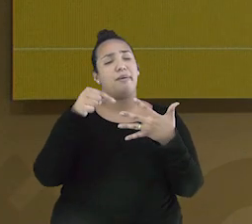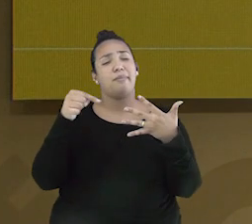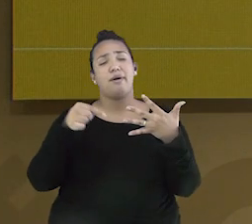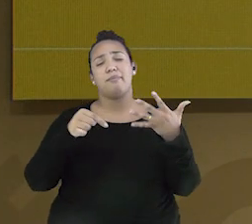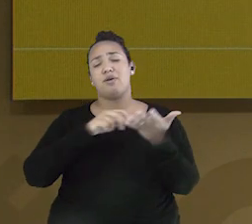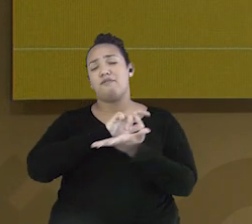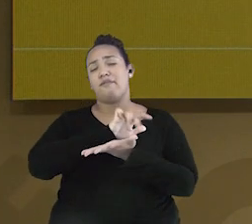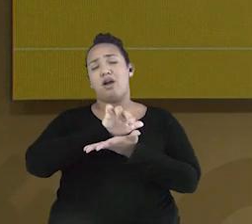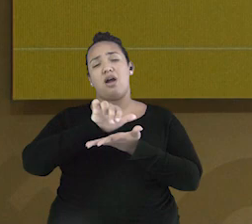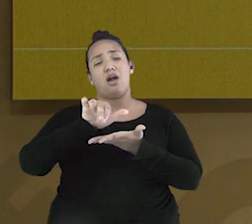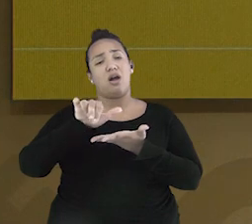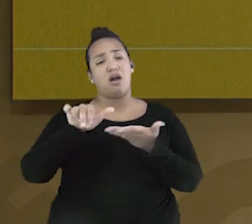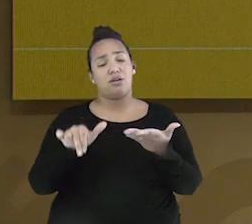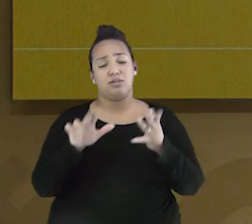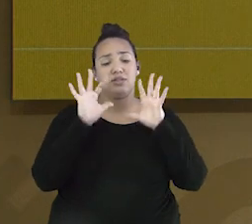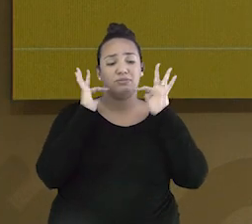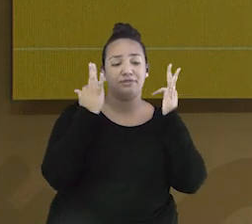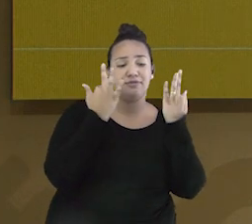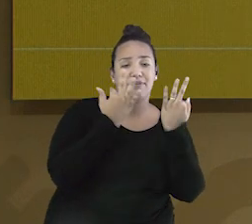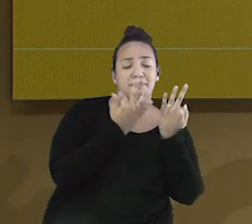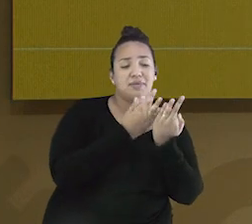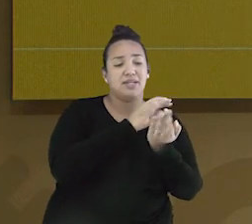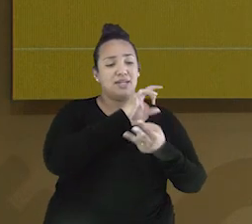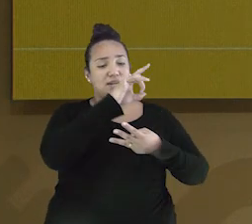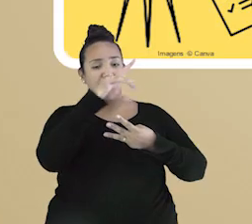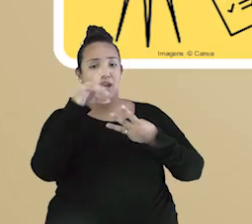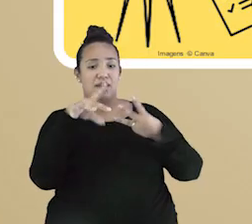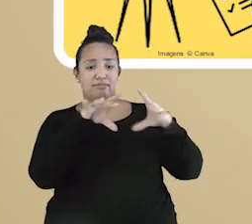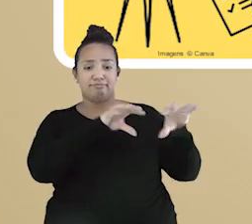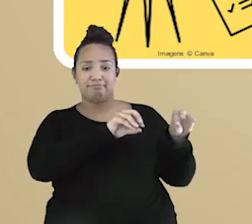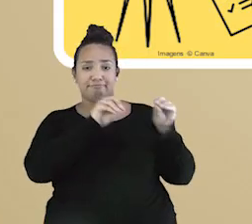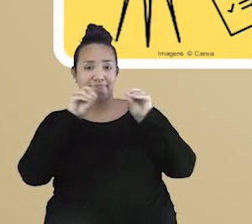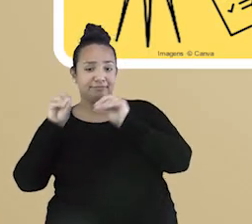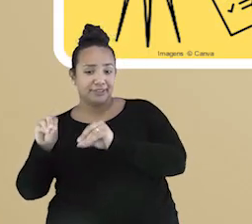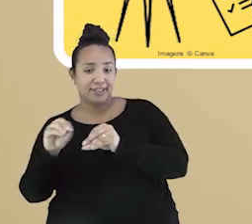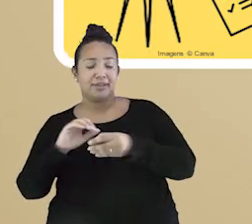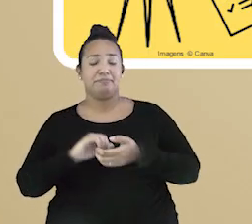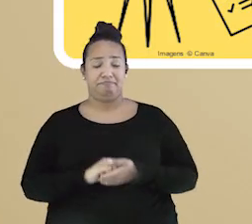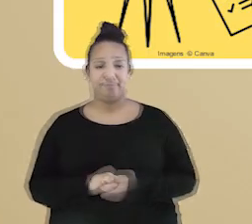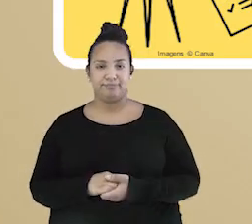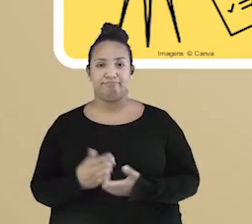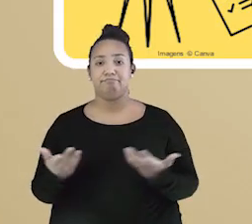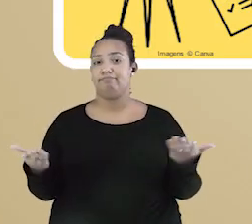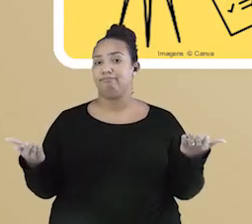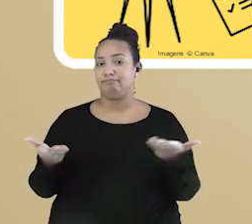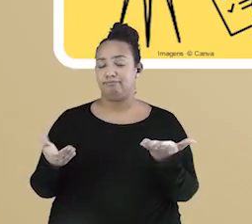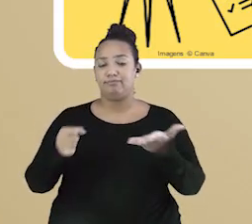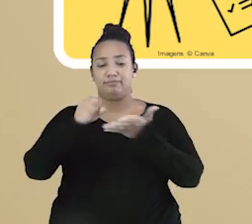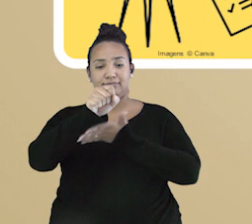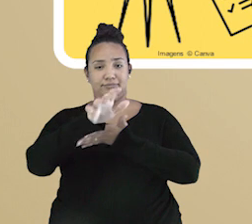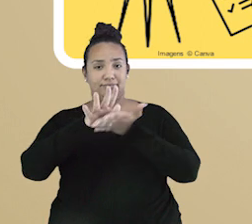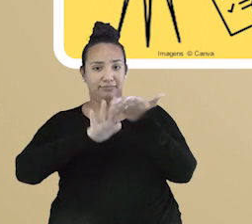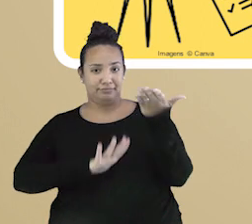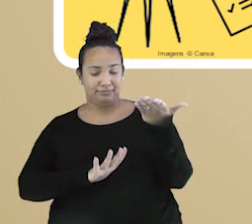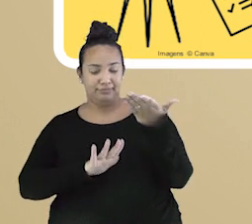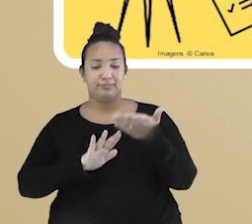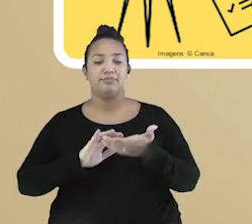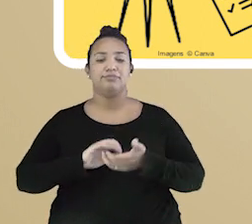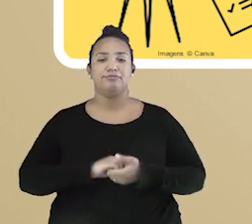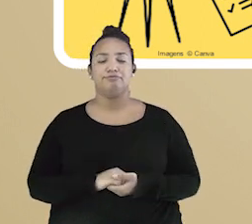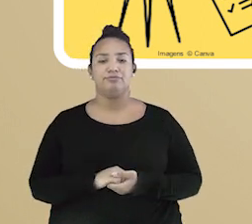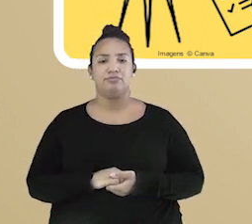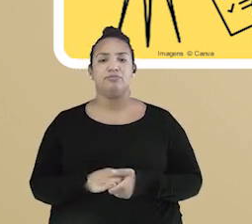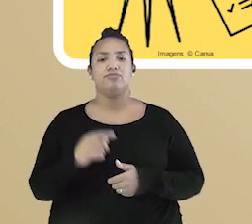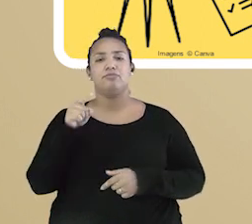levaram cada um deles ou suas famílias a migrarem. Bem, agora é a hora da atividade dessa aula. Que tal